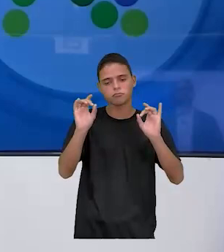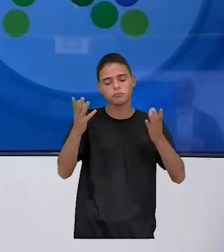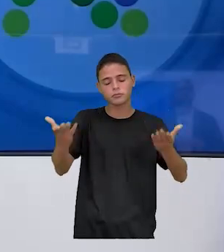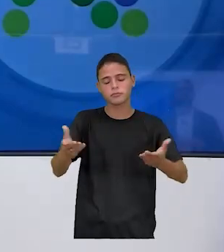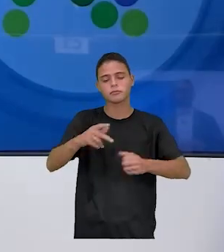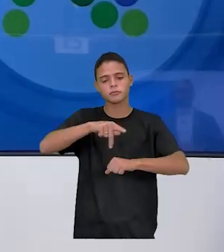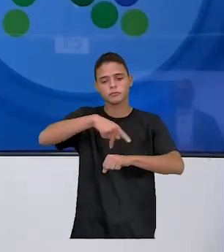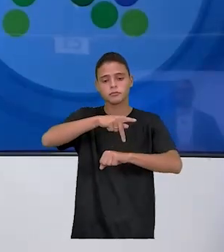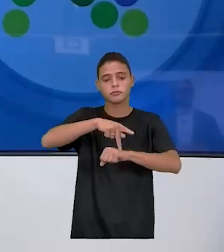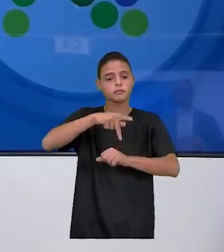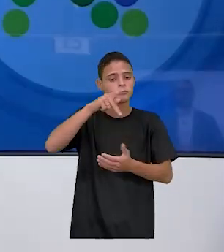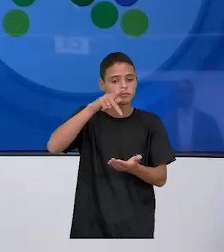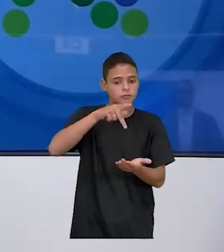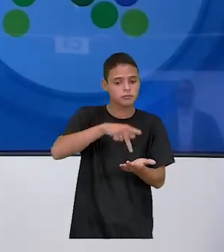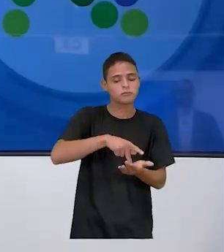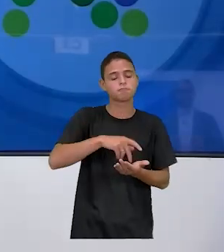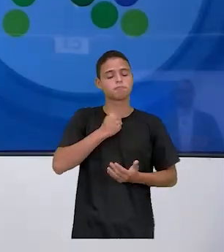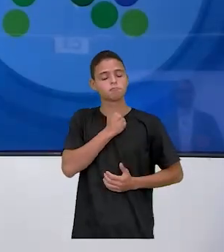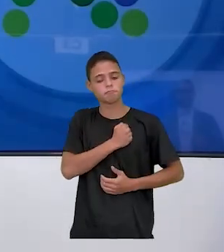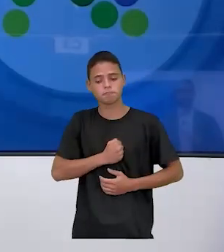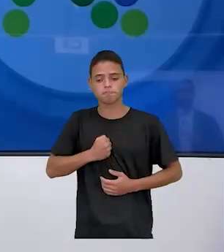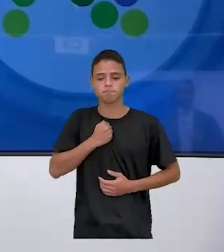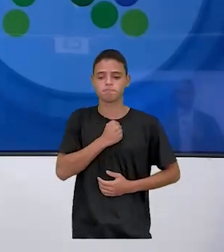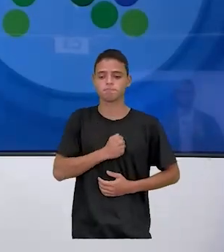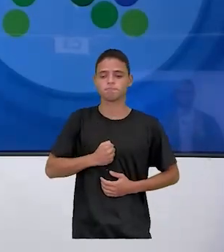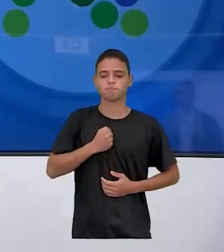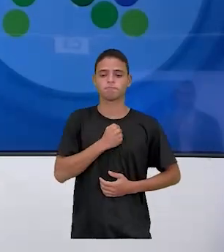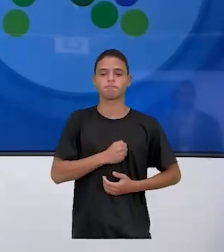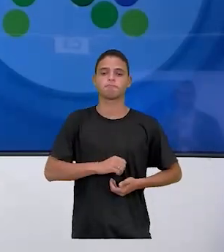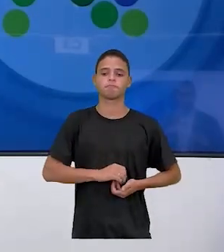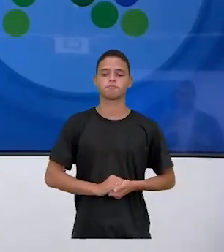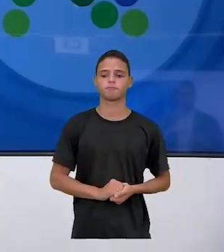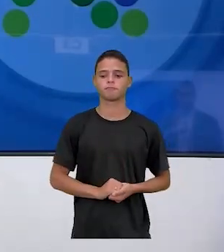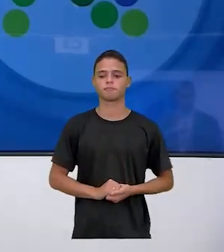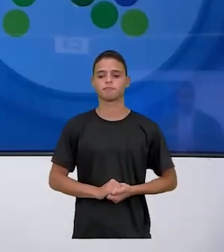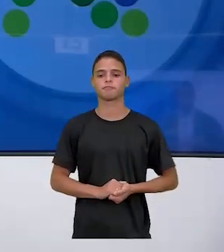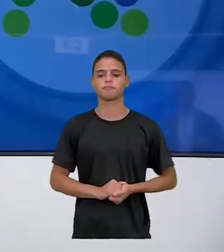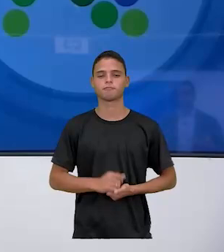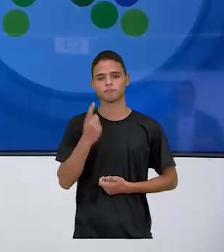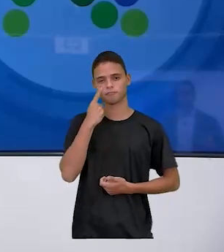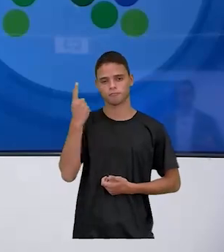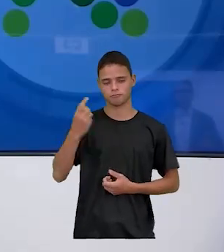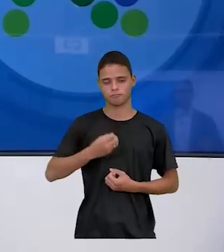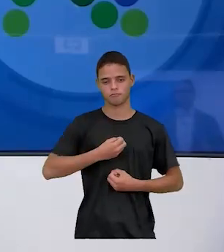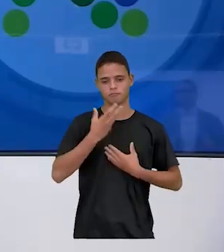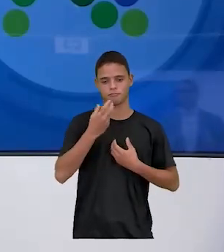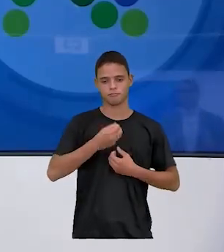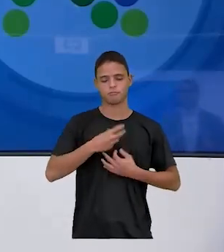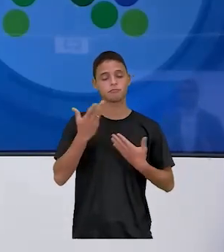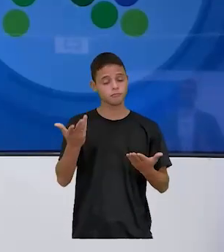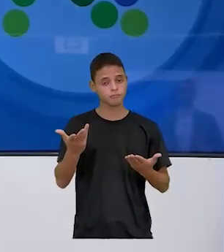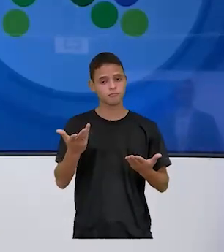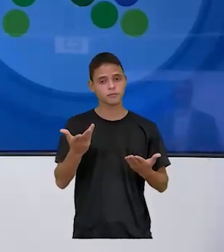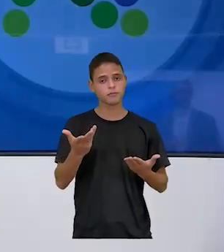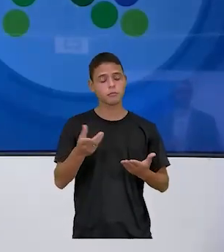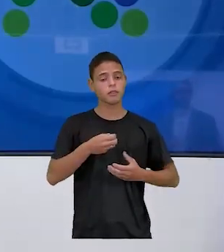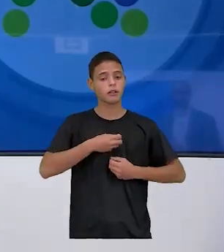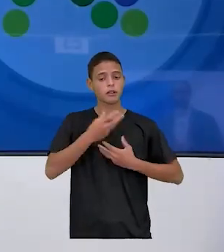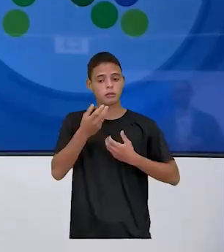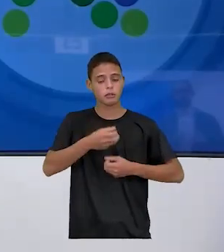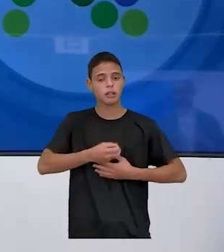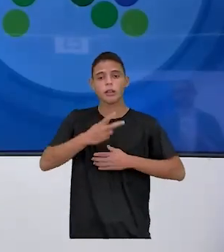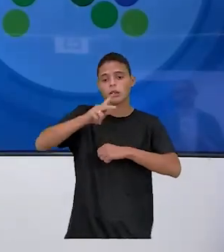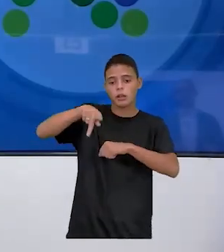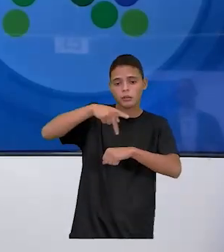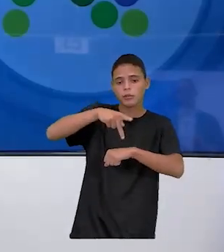é um país que existe na saudade dele. Viu a coisa que eu fiz aqui agora? Sim, é um país que não existe e é um país